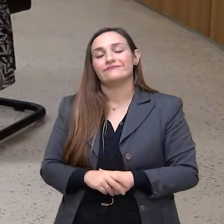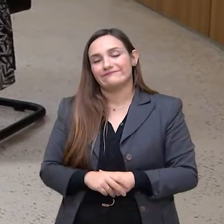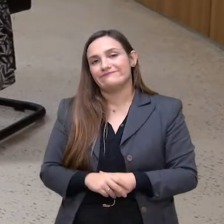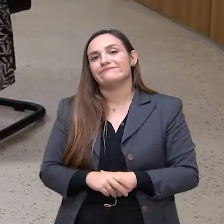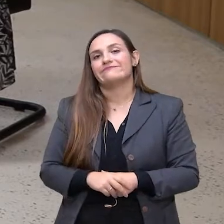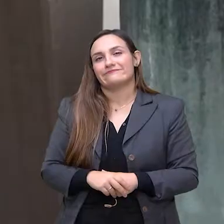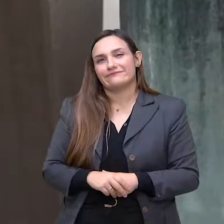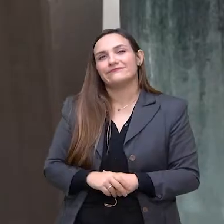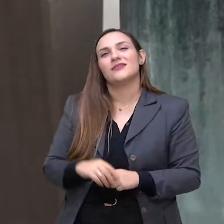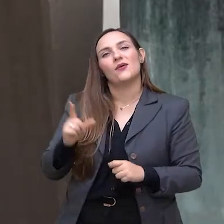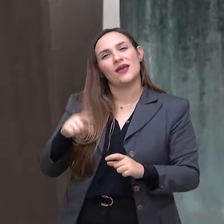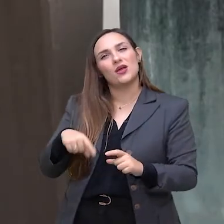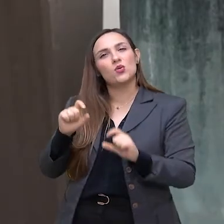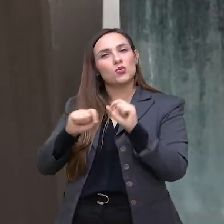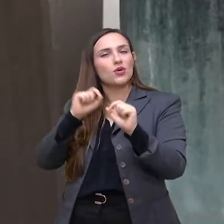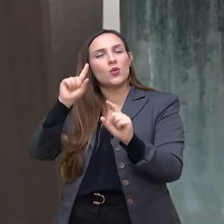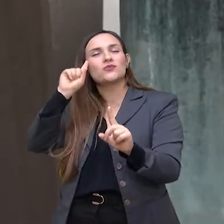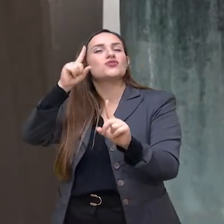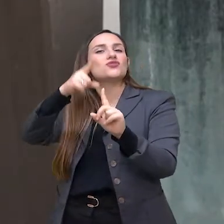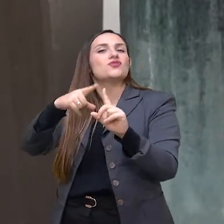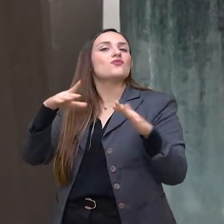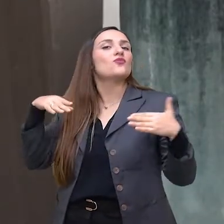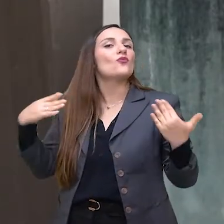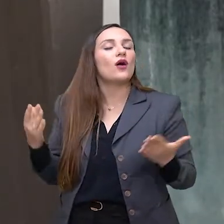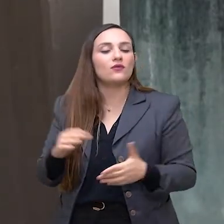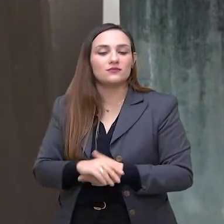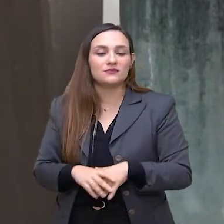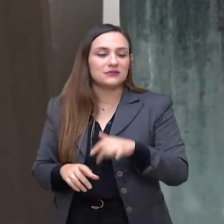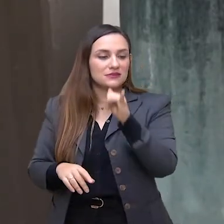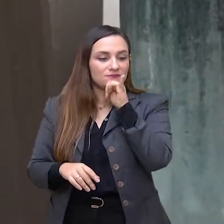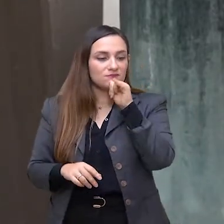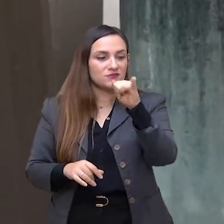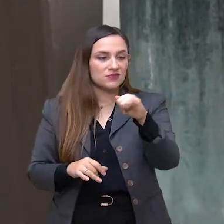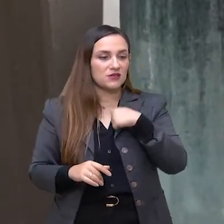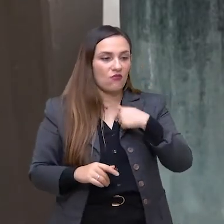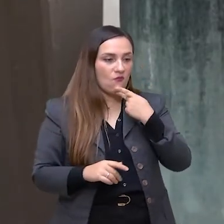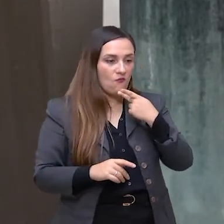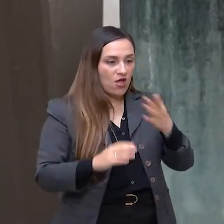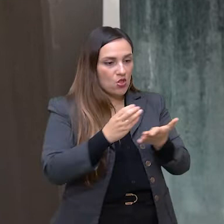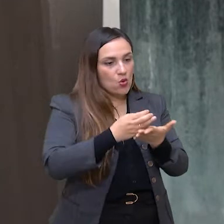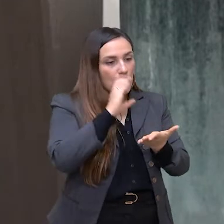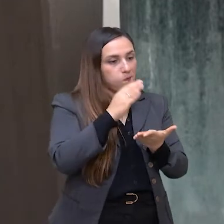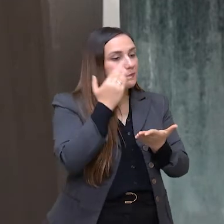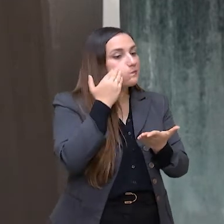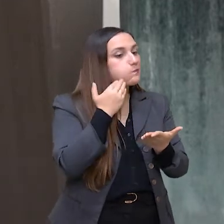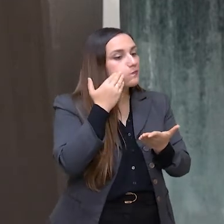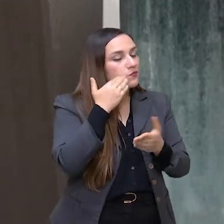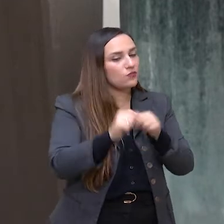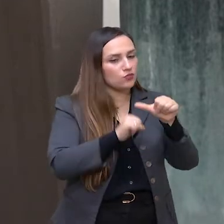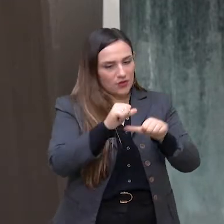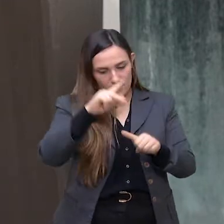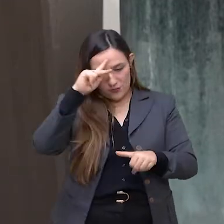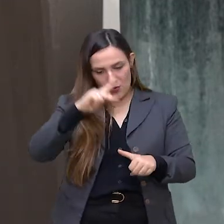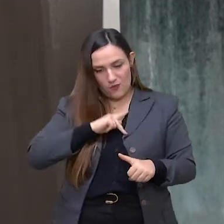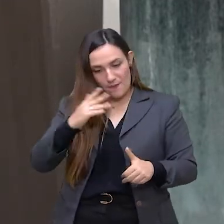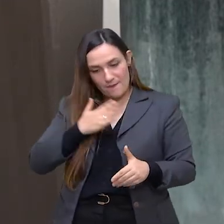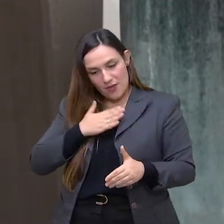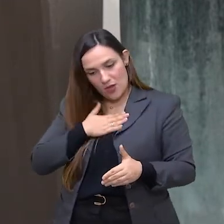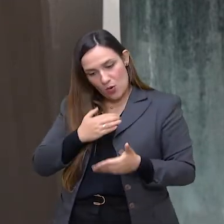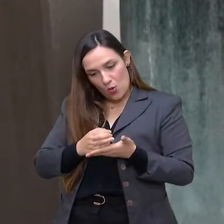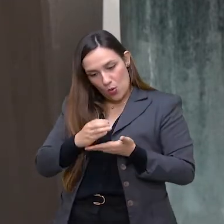desenvolvimento sustentável. O norte é esse, né? Quando a gente fala do copo descartável, da troca por trazer um copo de